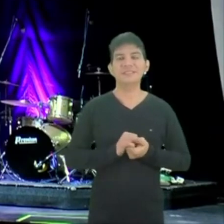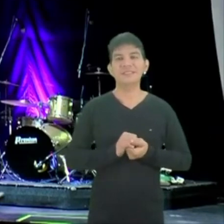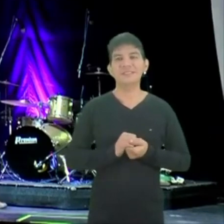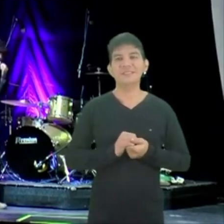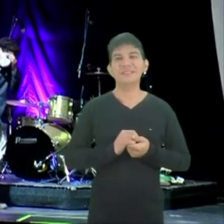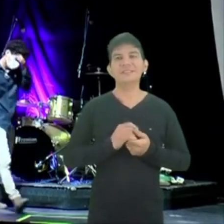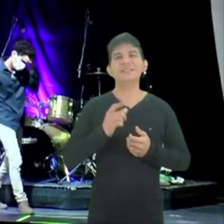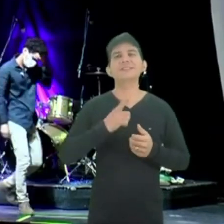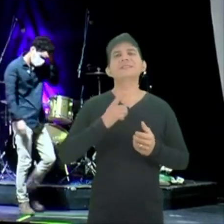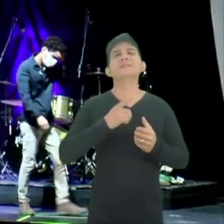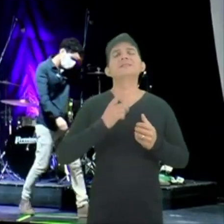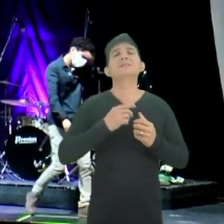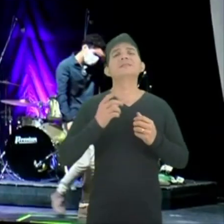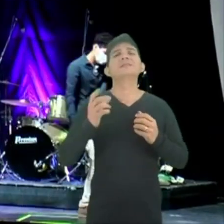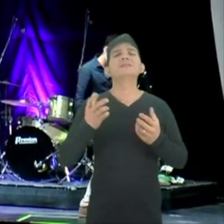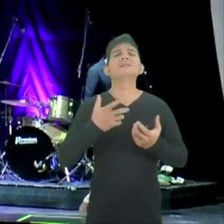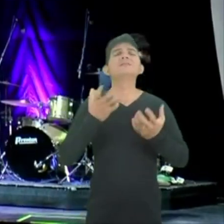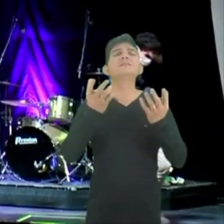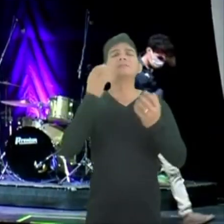Quem me conhece sabe que eu sou, né?